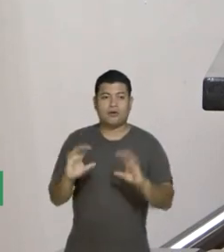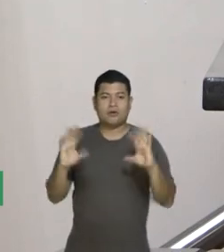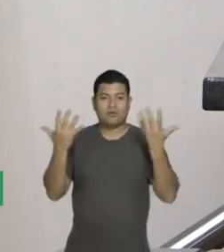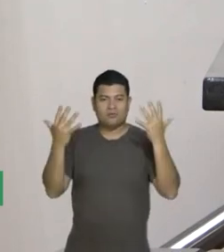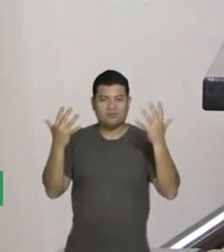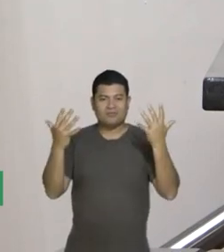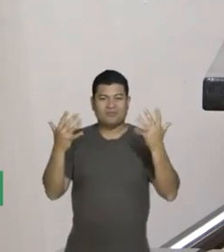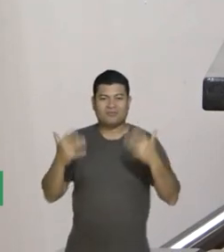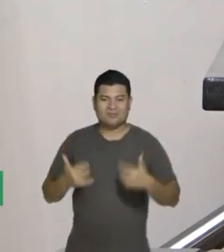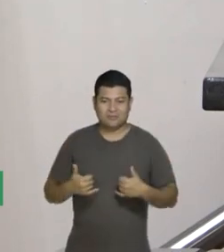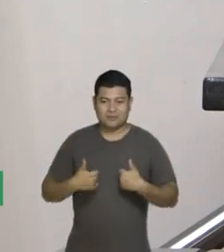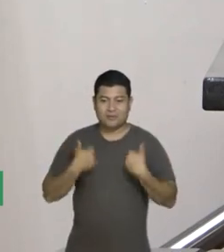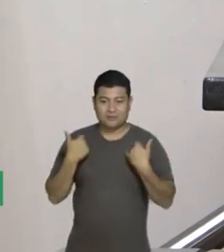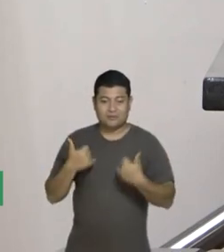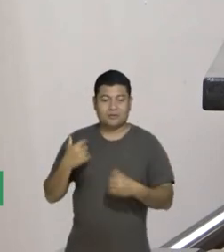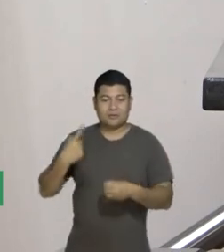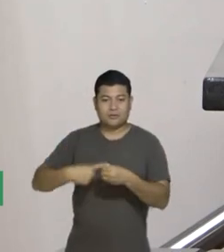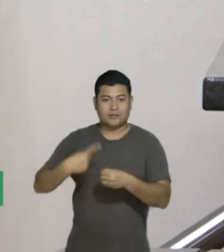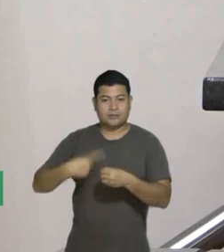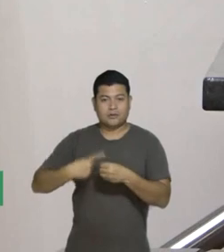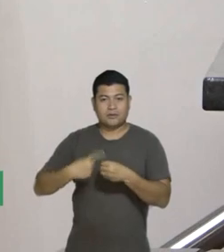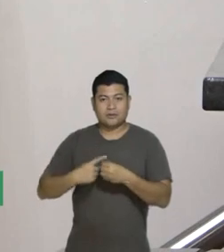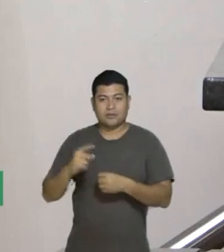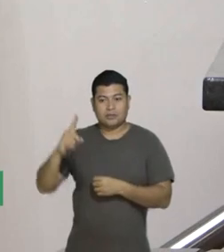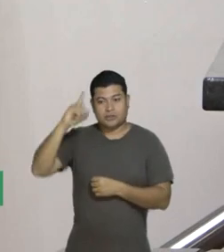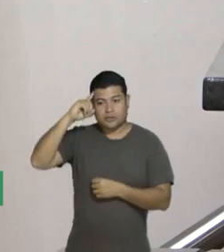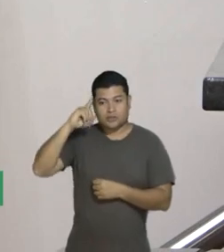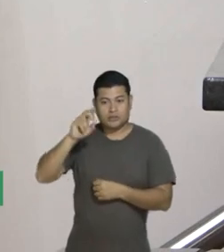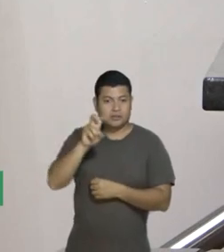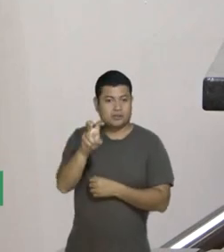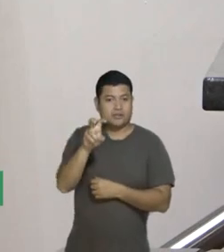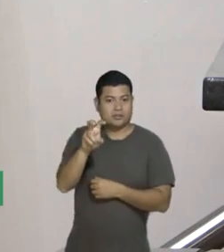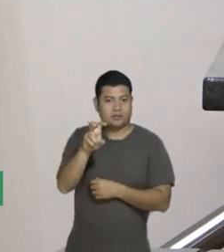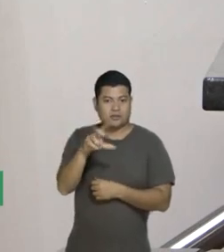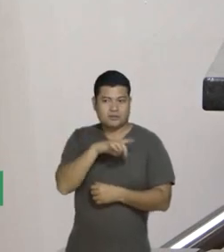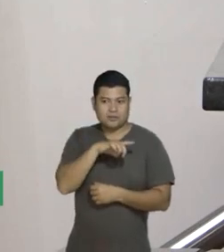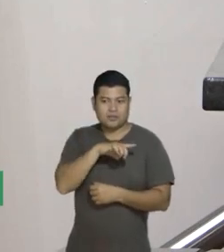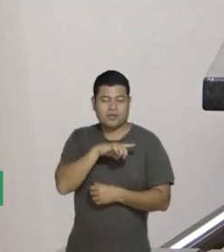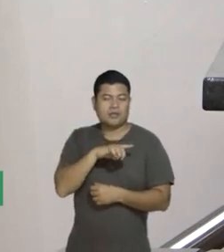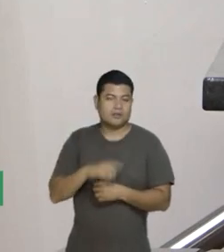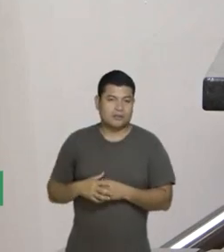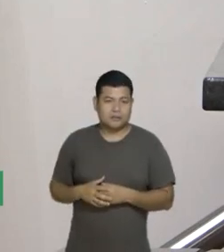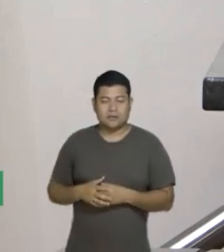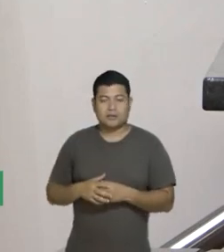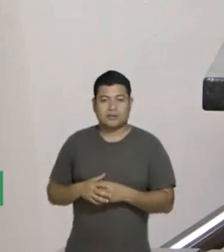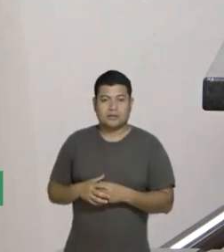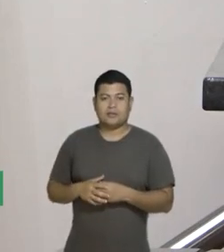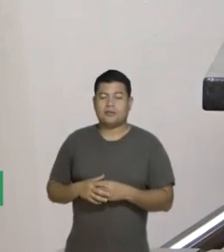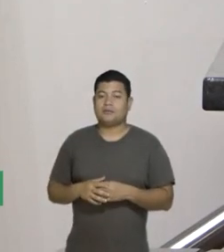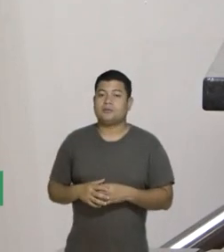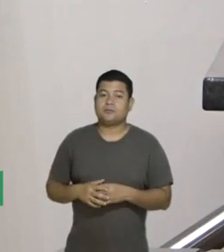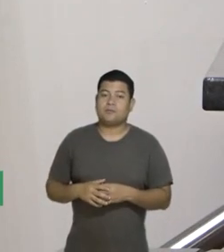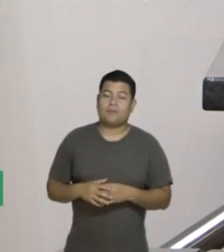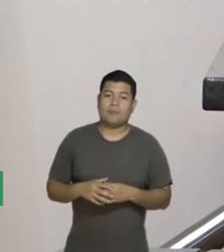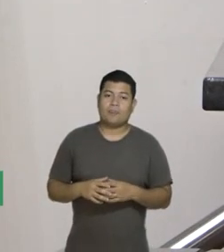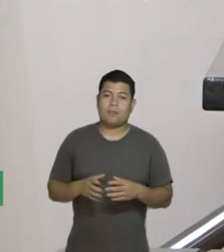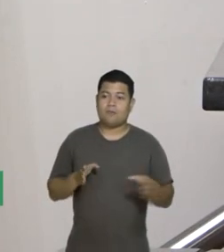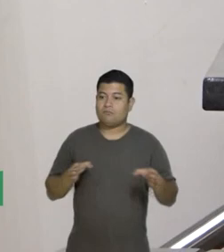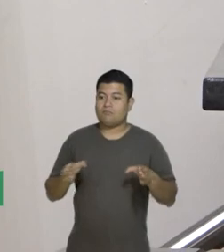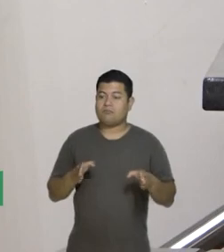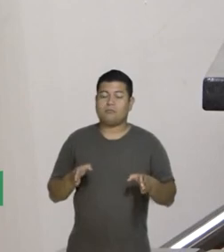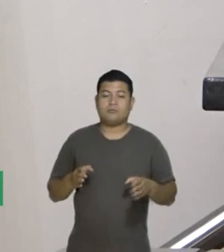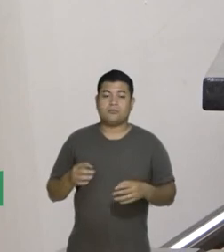Nós estaremos lá. Serão 5 dias de eventos. Claro que o momento que vive Santa Catarina, a gente tem